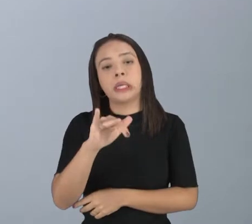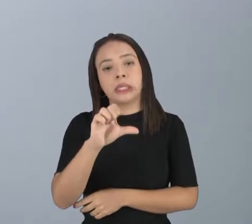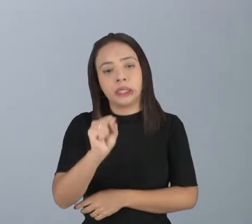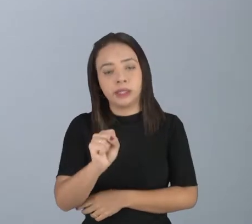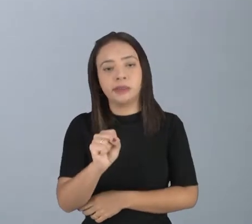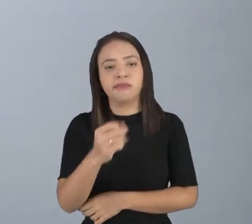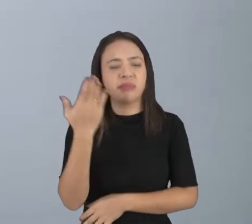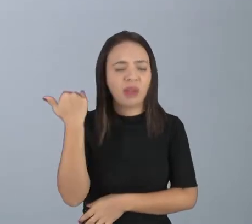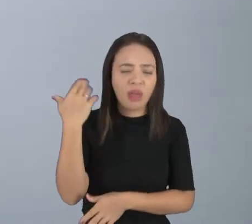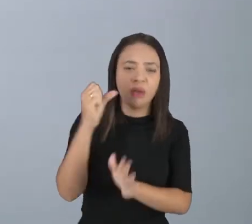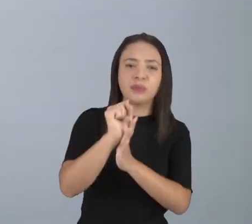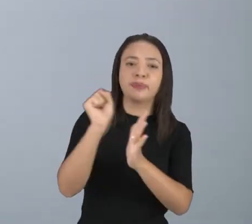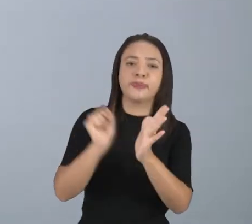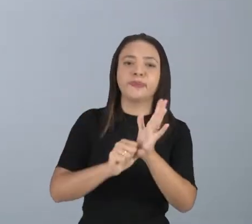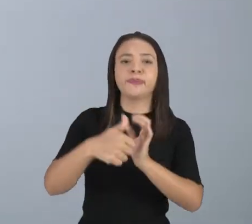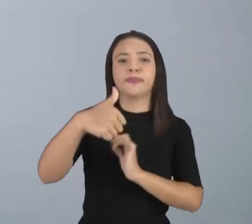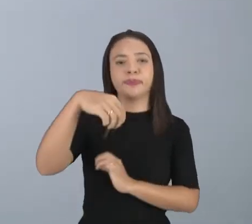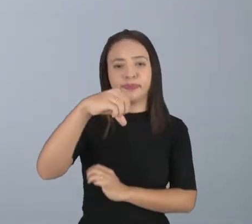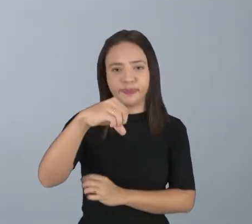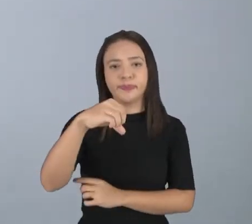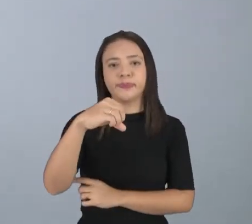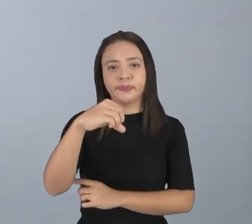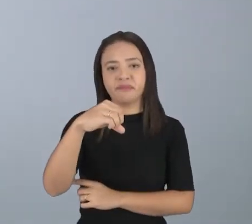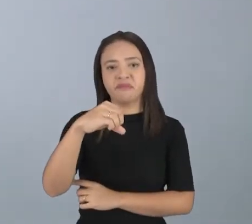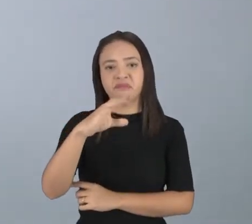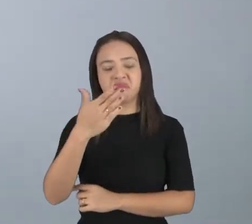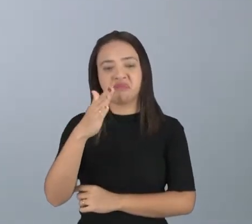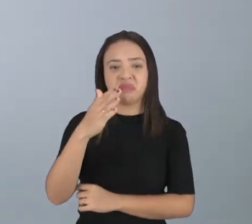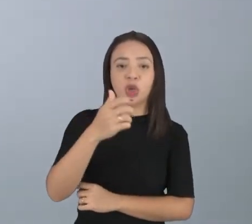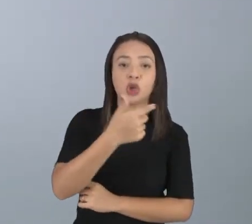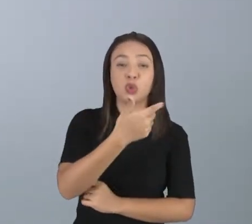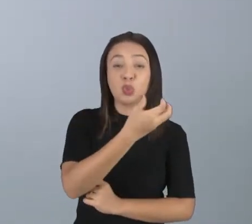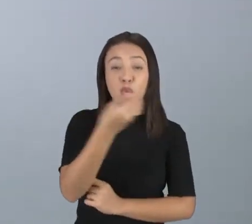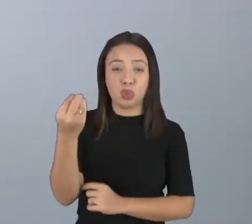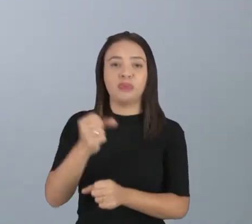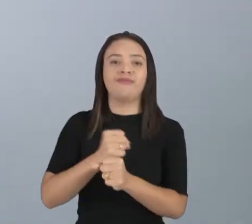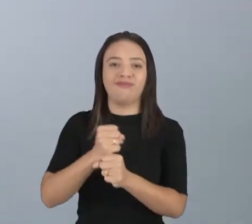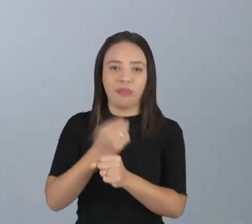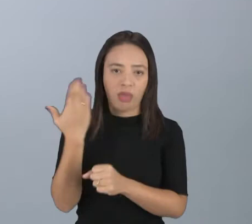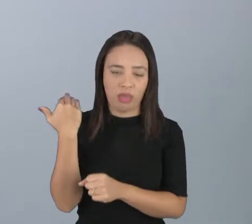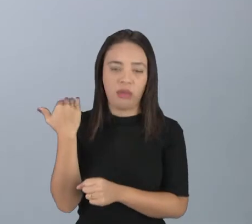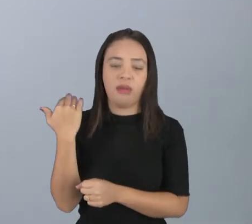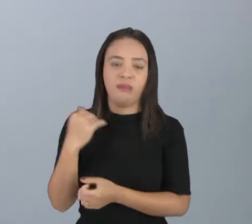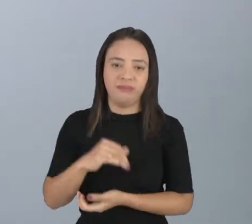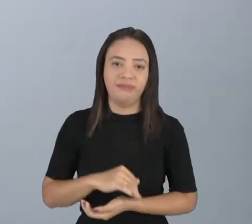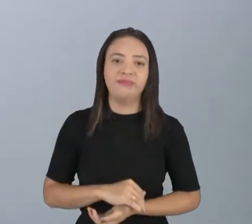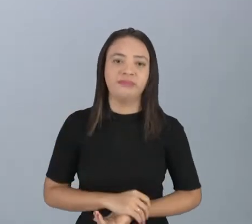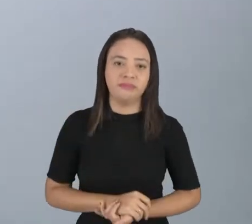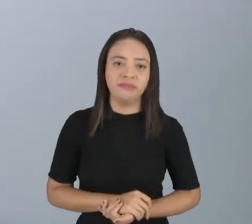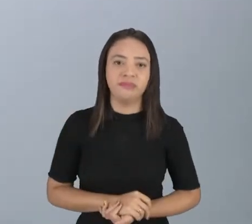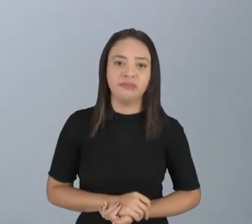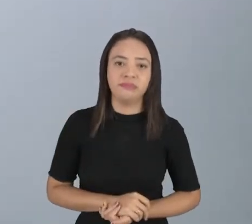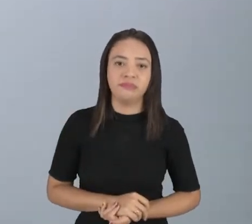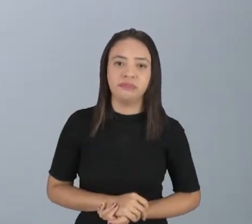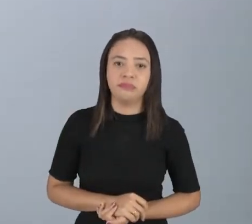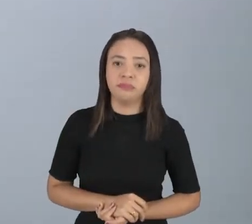Londres, lá no século XIX, né, há mais ou menos uns 200 anos. Mas nós podemos,